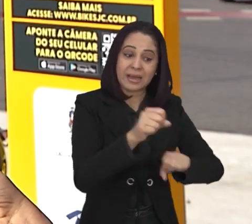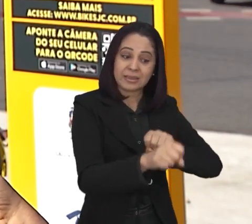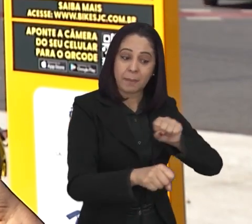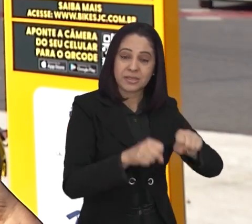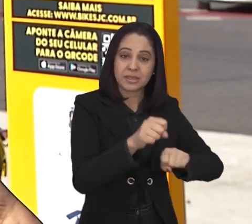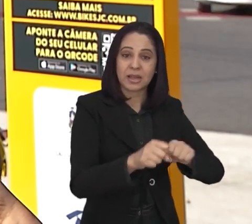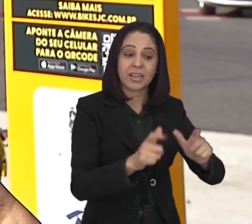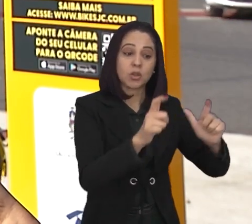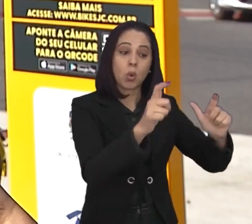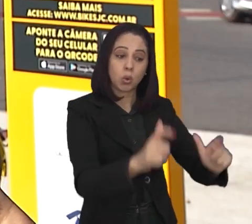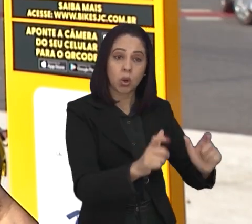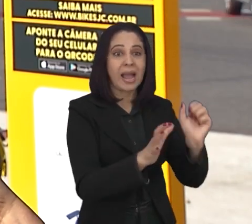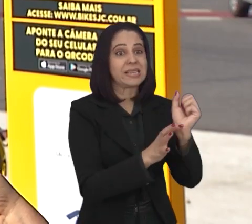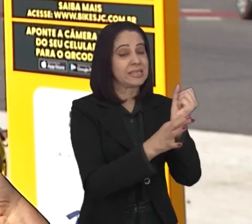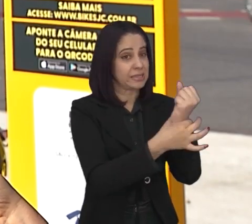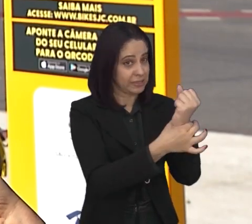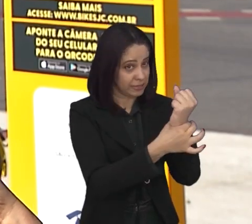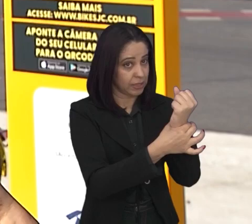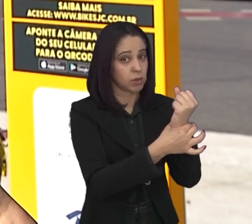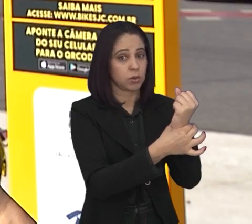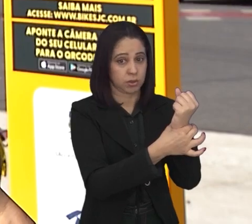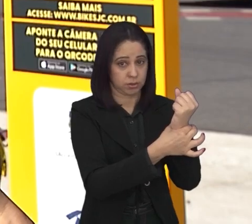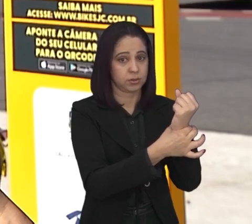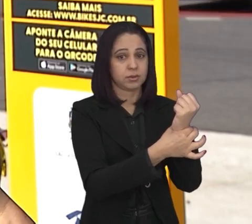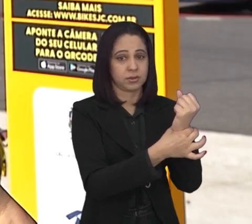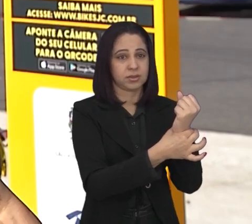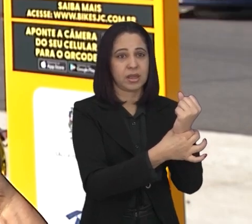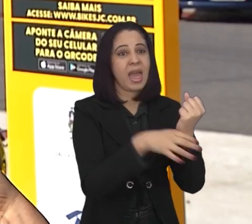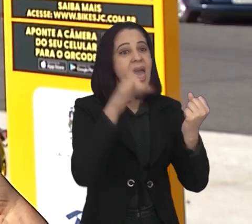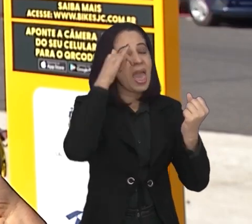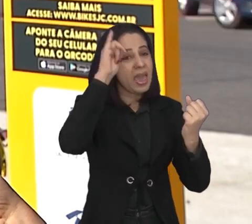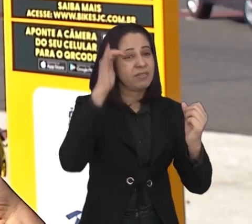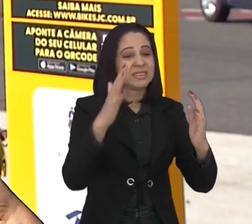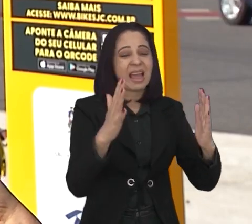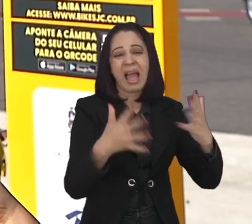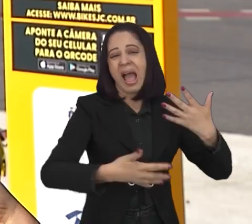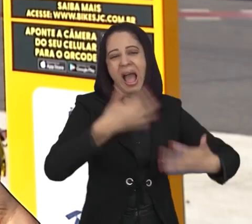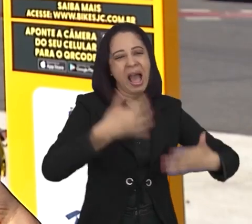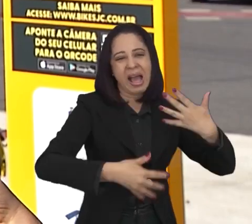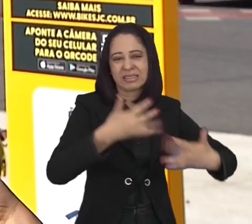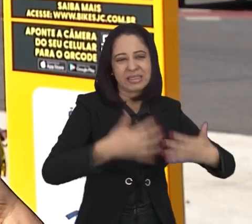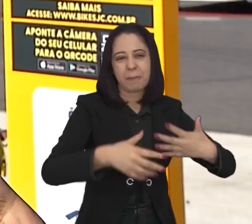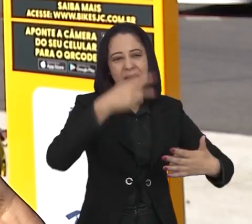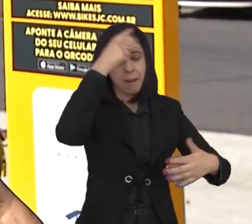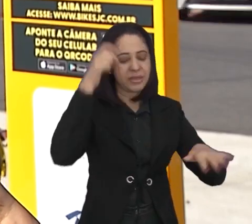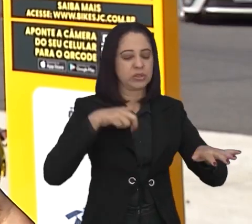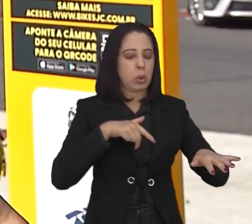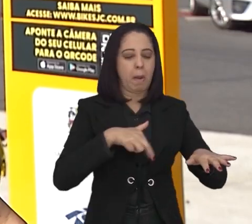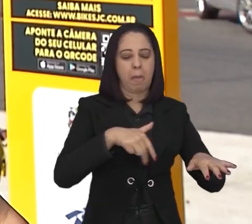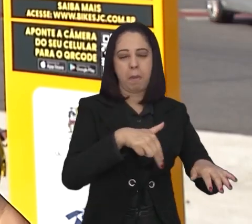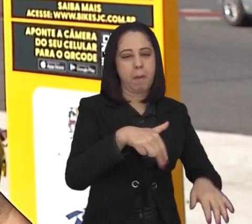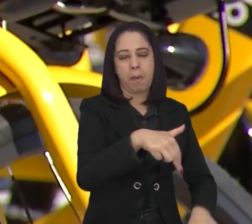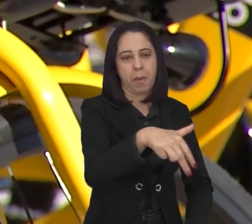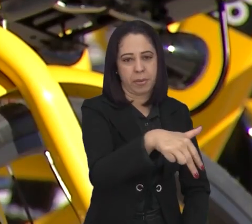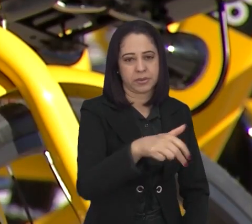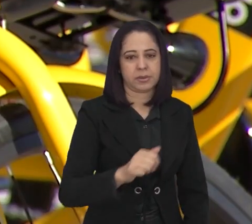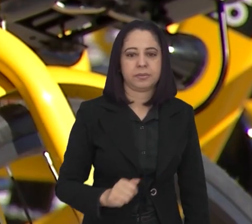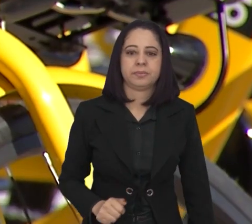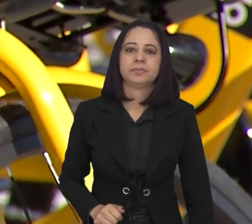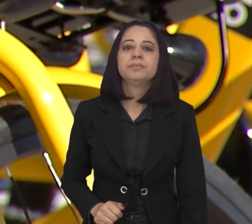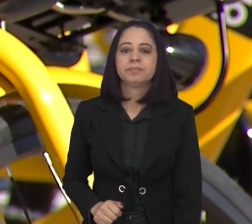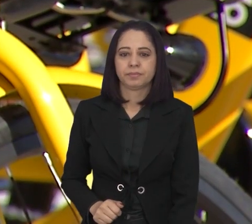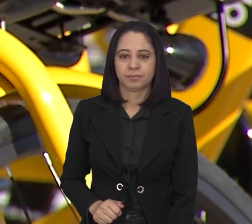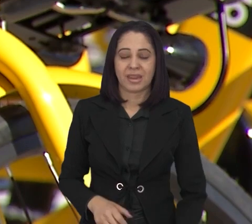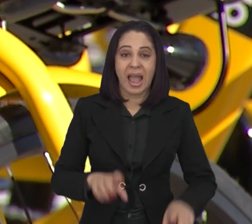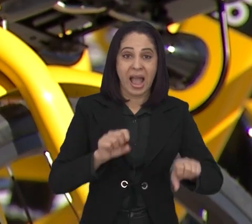num local apropriado, onde não vai interromper, né, as passagens aí de pedestres e etc. Todas as